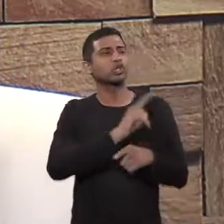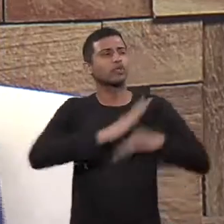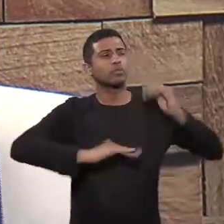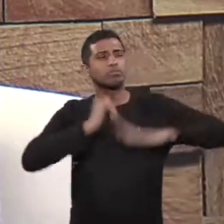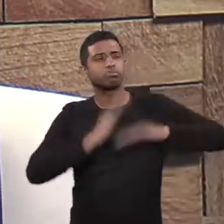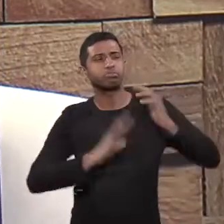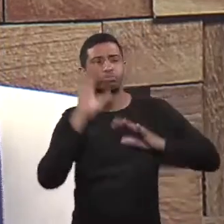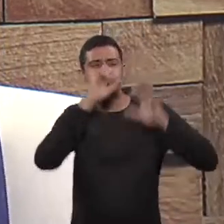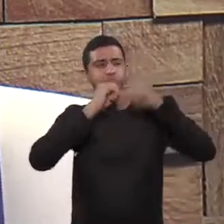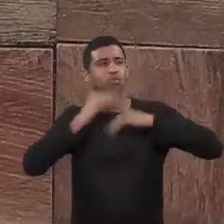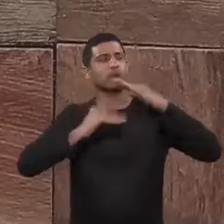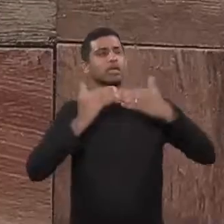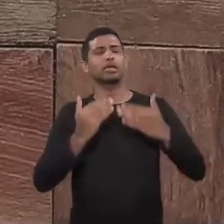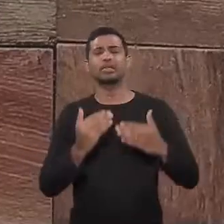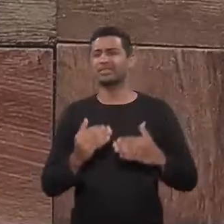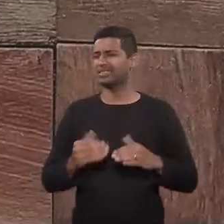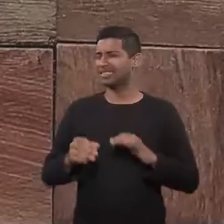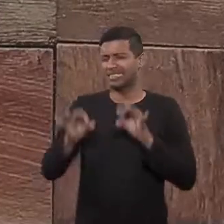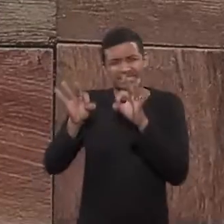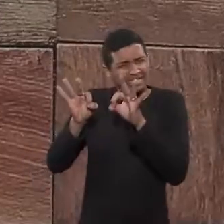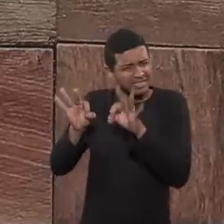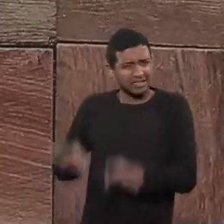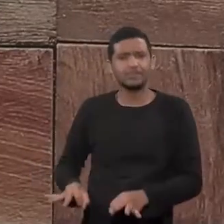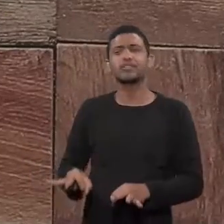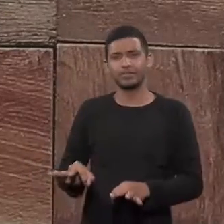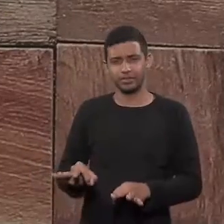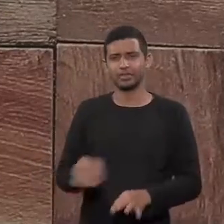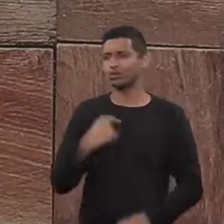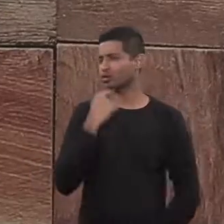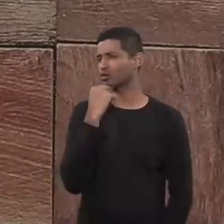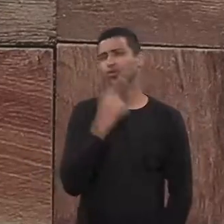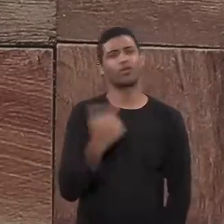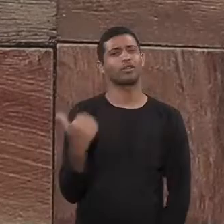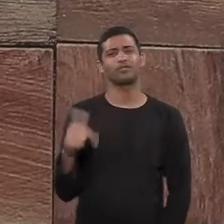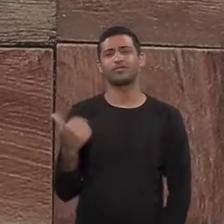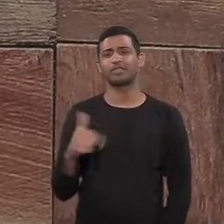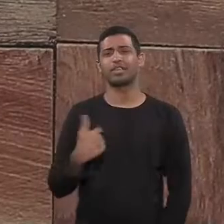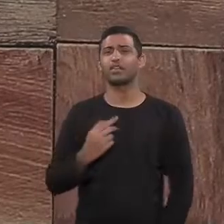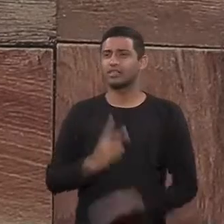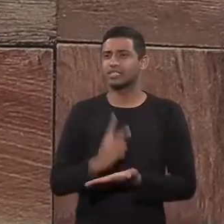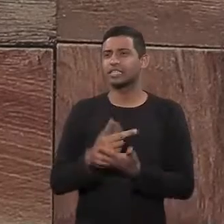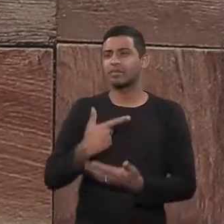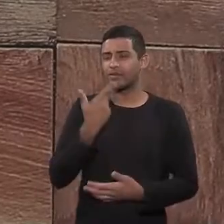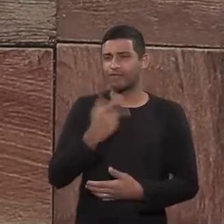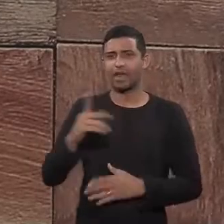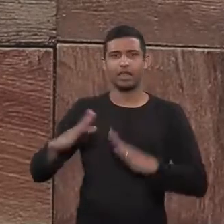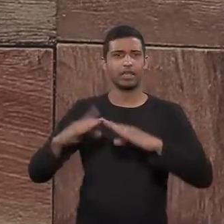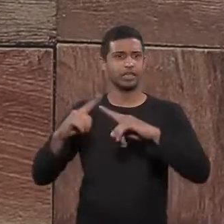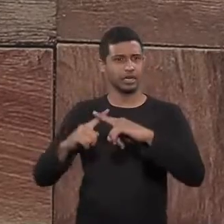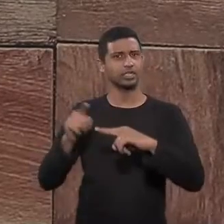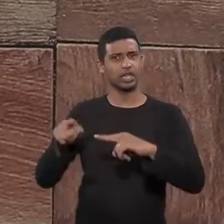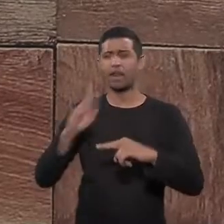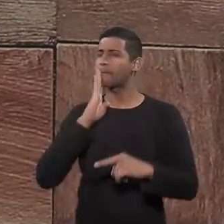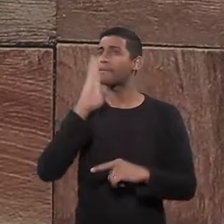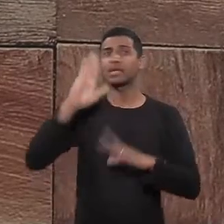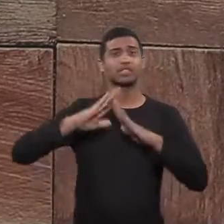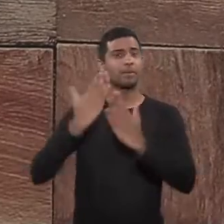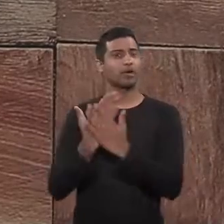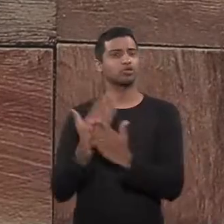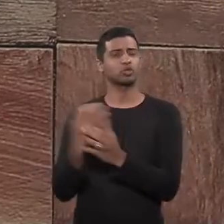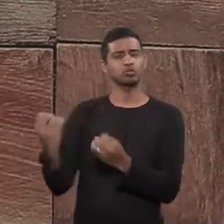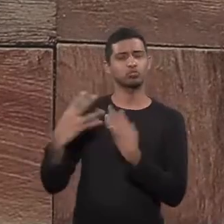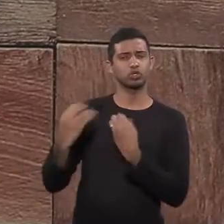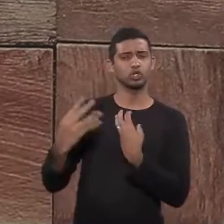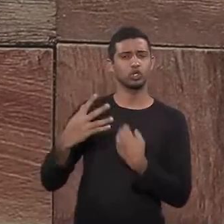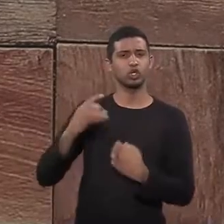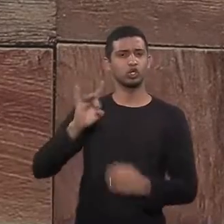ajudou profissionalmente? Sem dúvida nenhuma, porque eu sempre costumo dizer que a igreja foi minha grande escola.